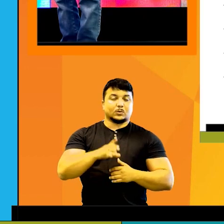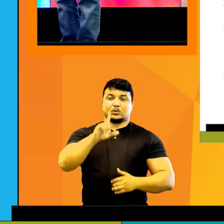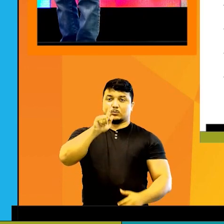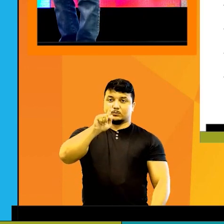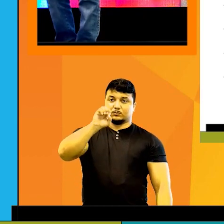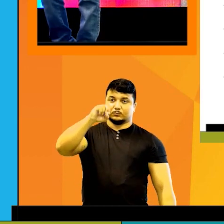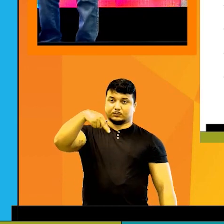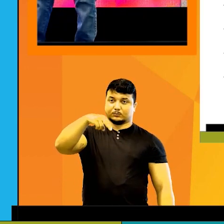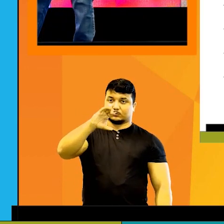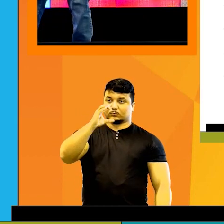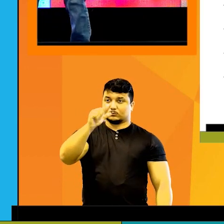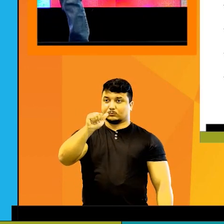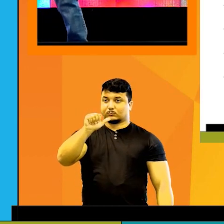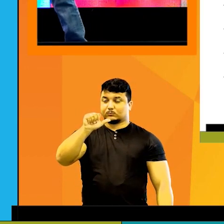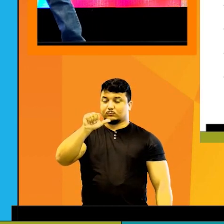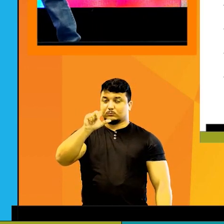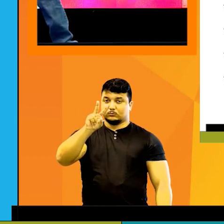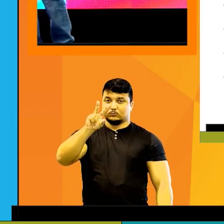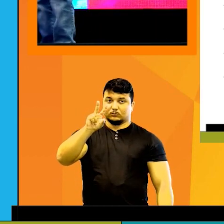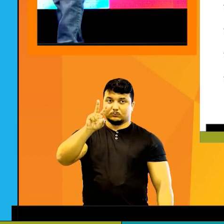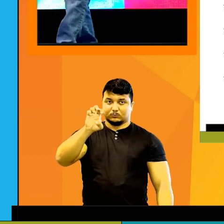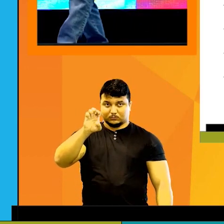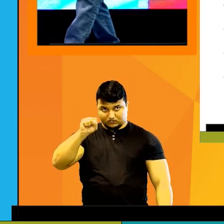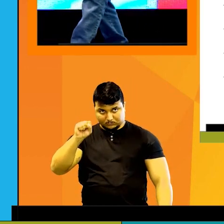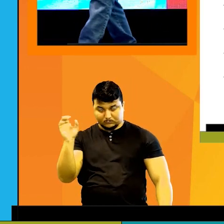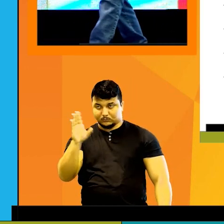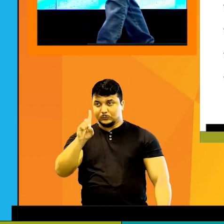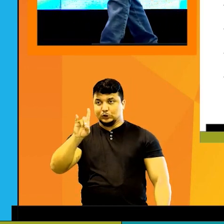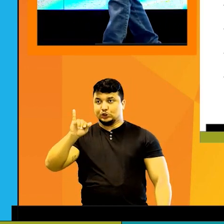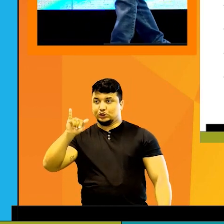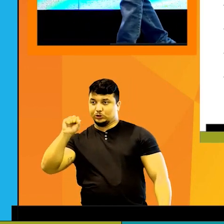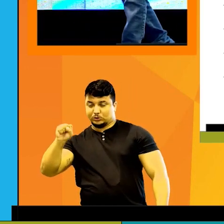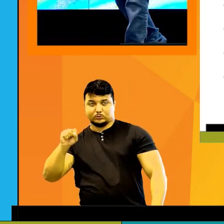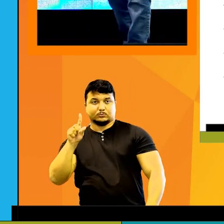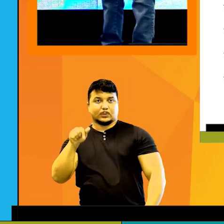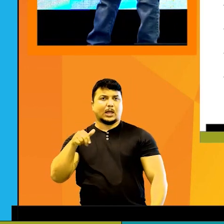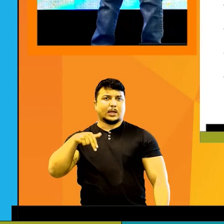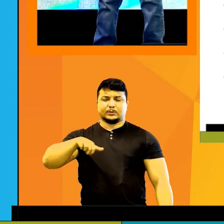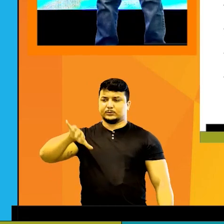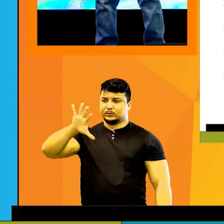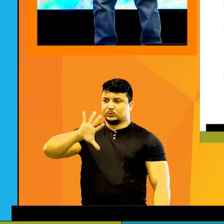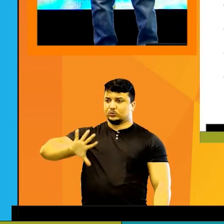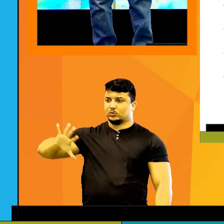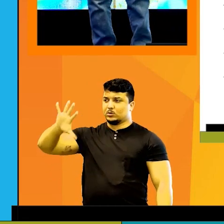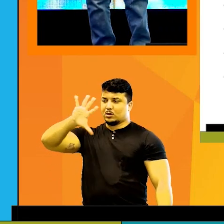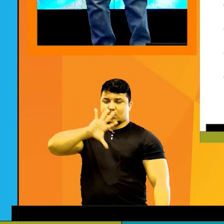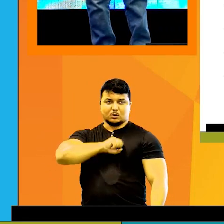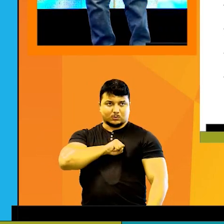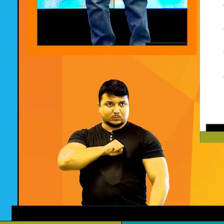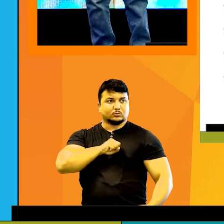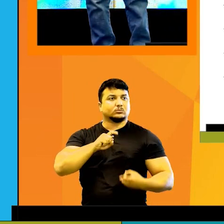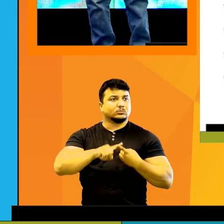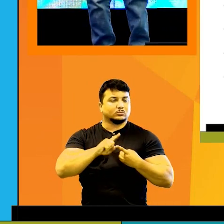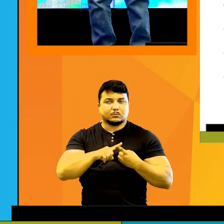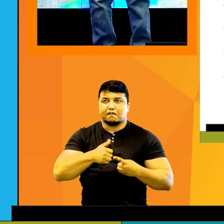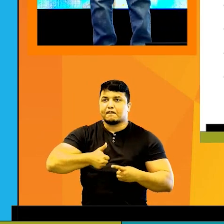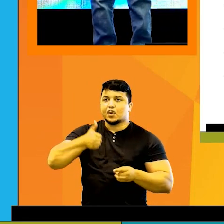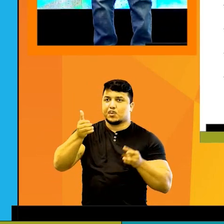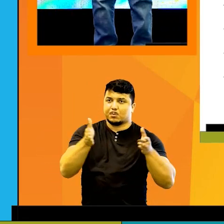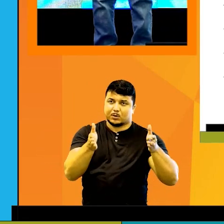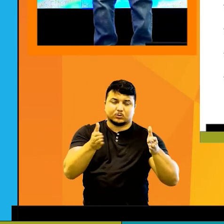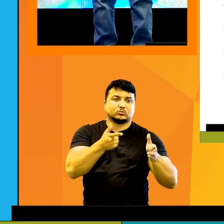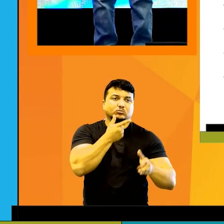o índio, quem melhor apresentou o nacionalismo, patriotismo, na primeira geração romântica,